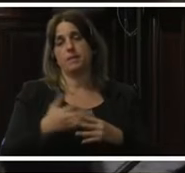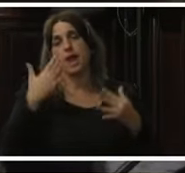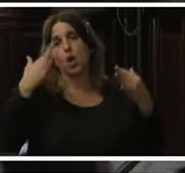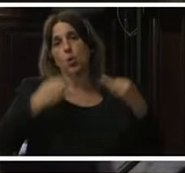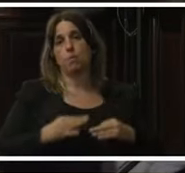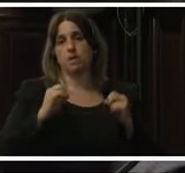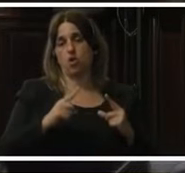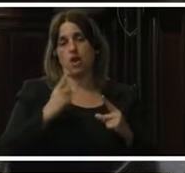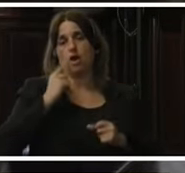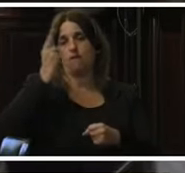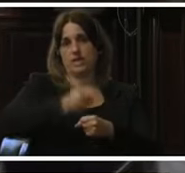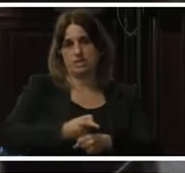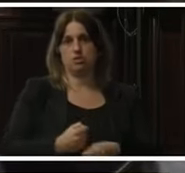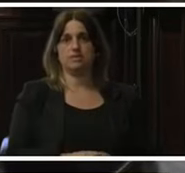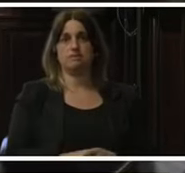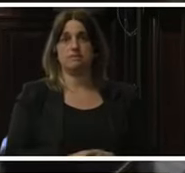namíbia